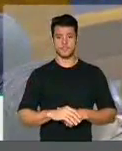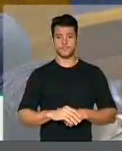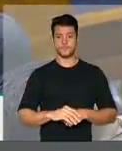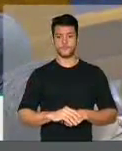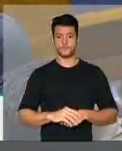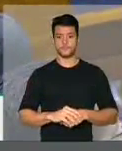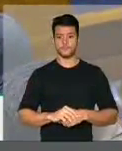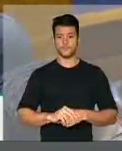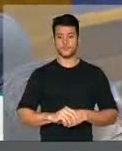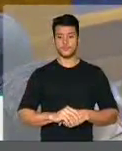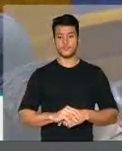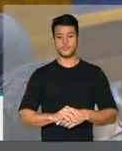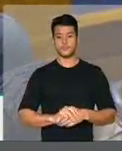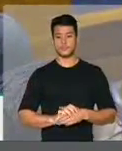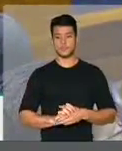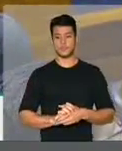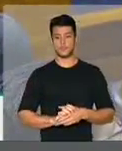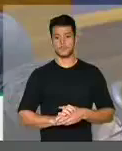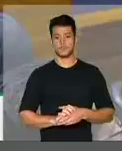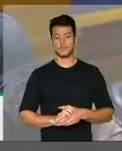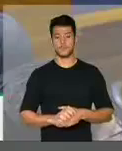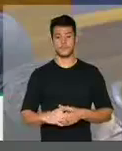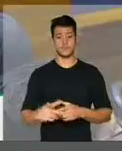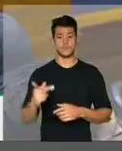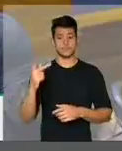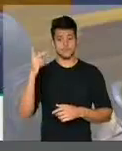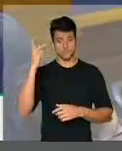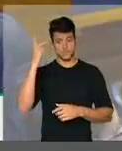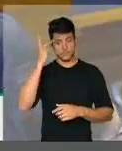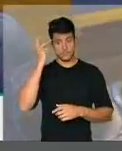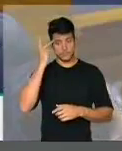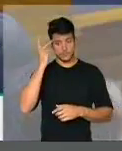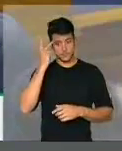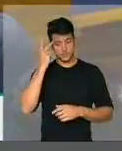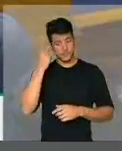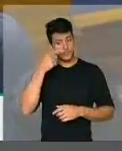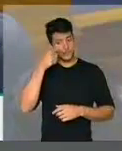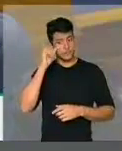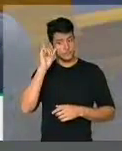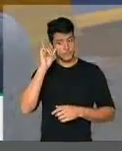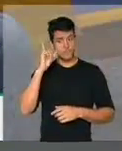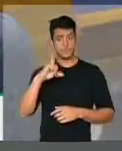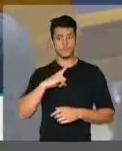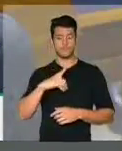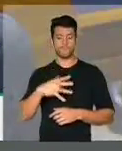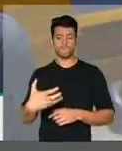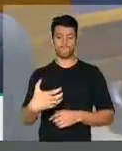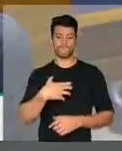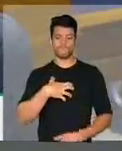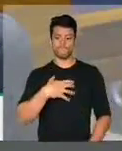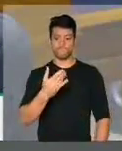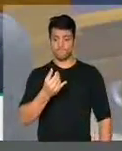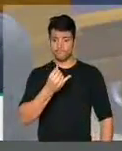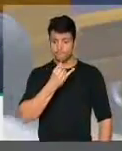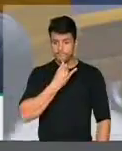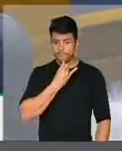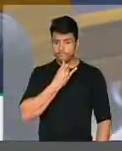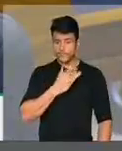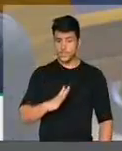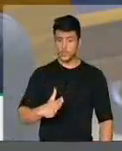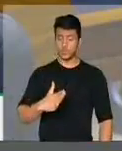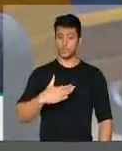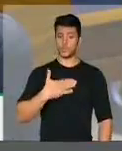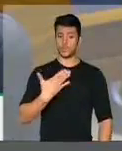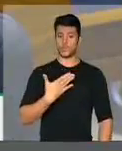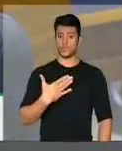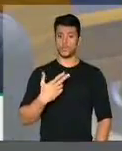centro da cidade. São Paulo amanheceu ontem triste, assustado, com